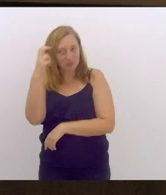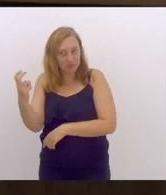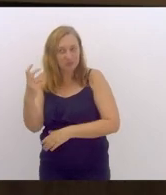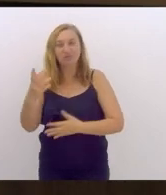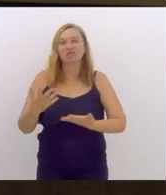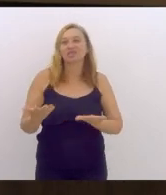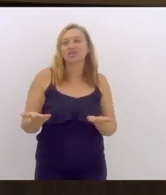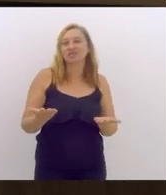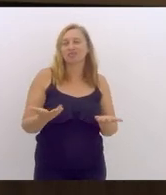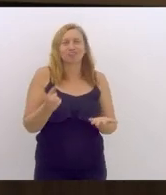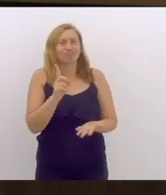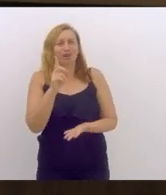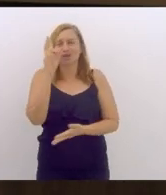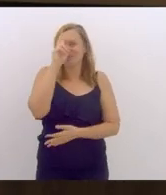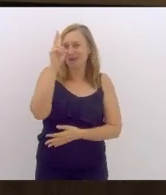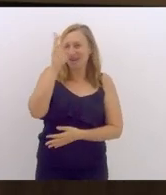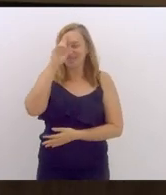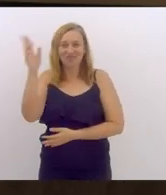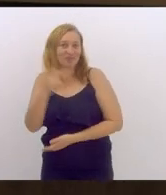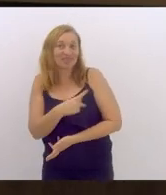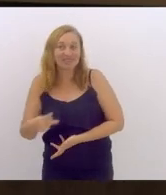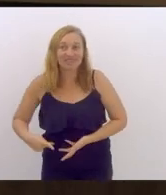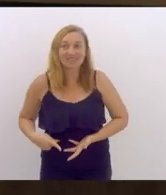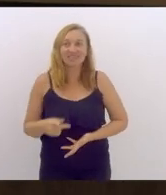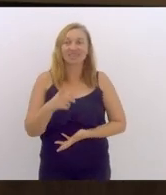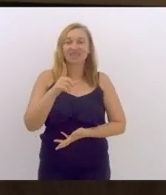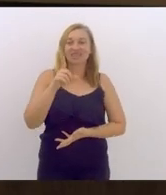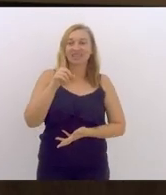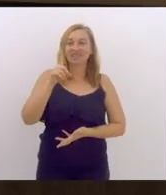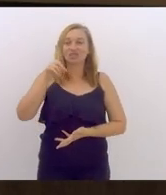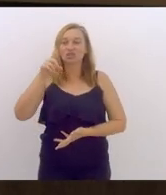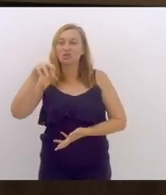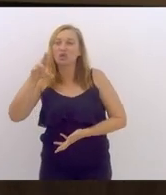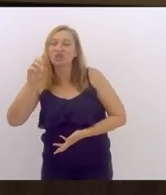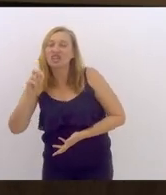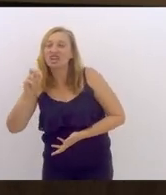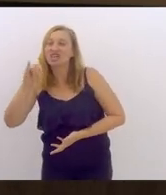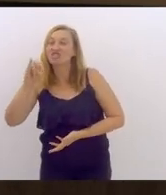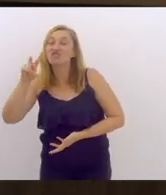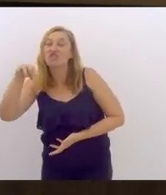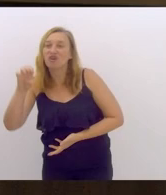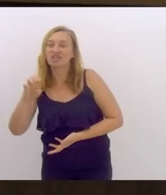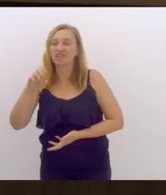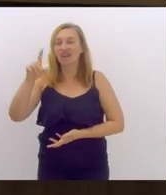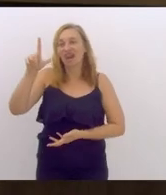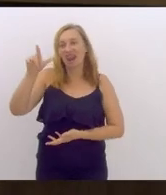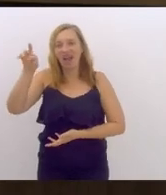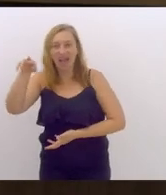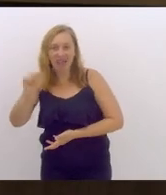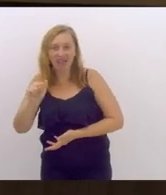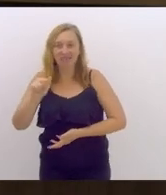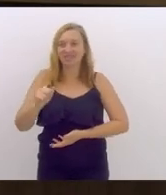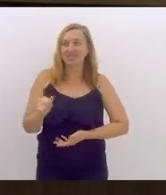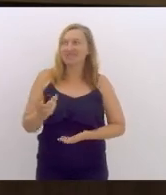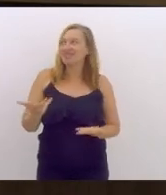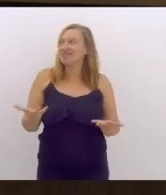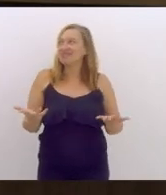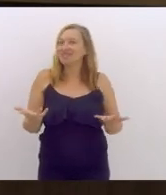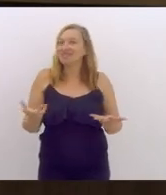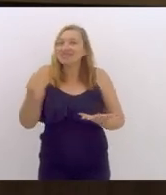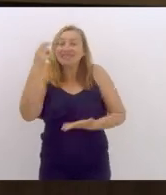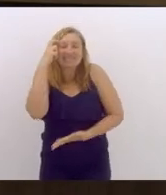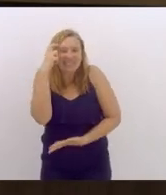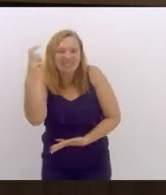como não lembrar senhor presidente da dona Ivone Lara que trouxe a sua